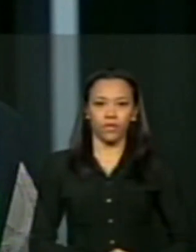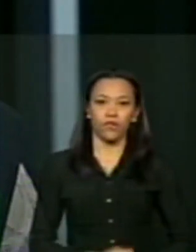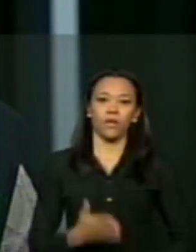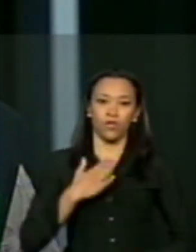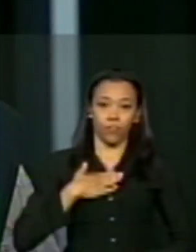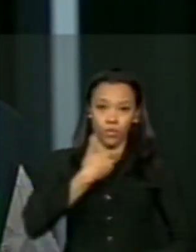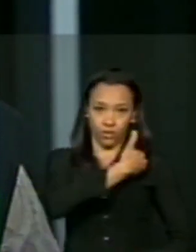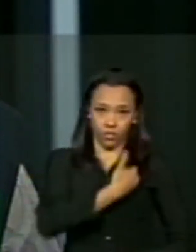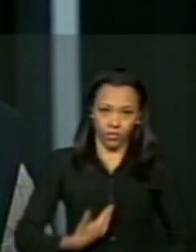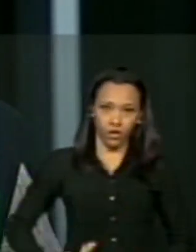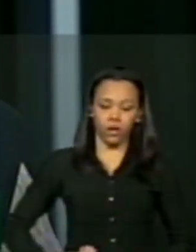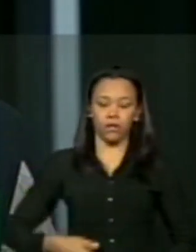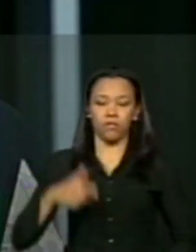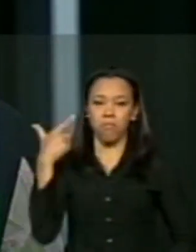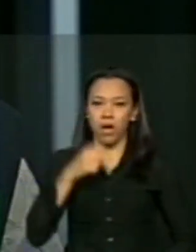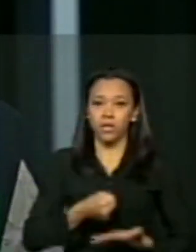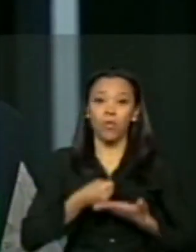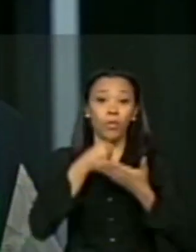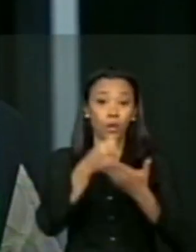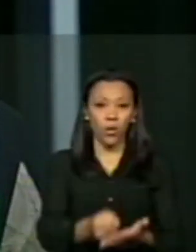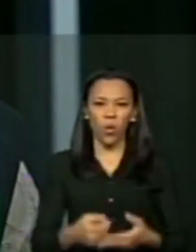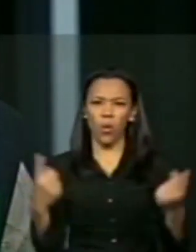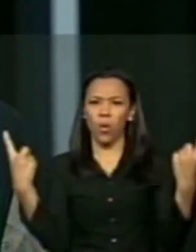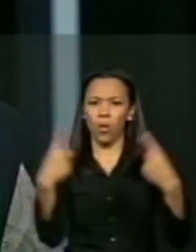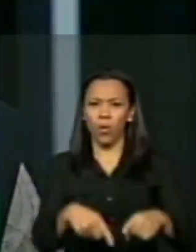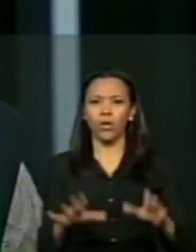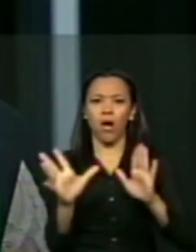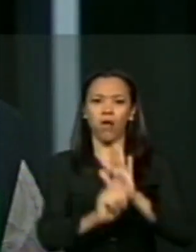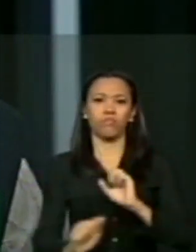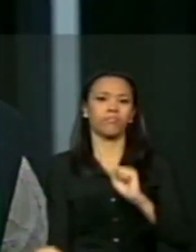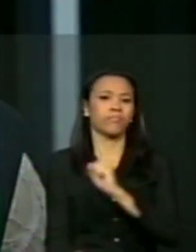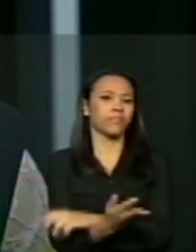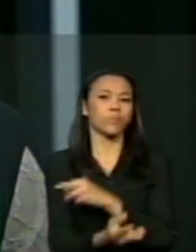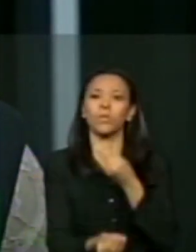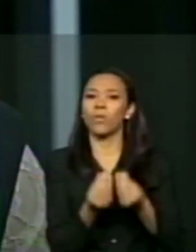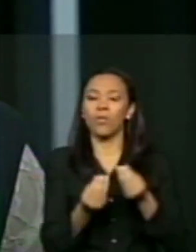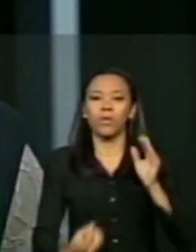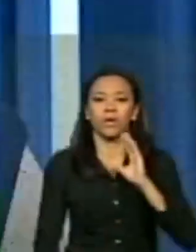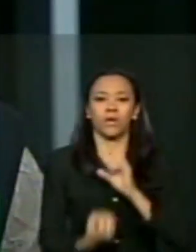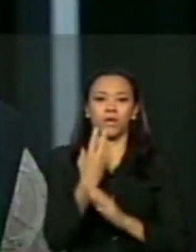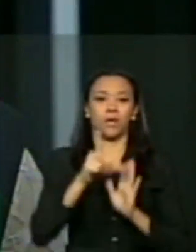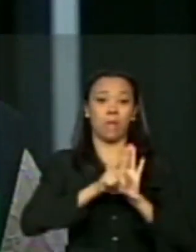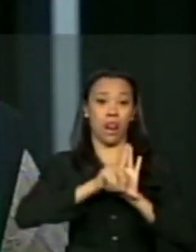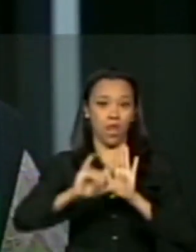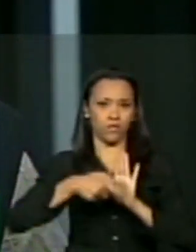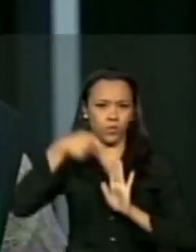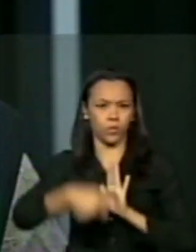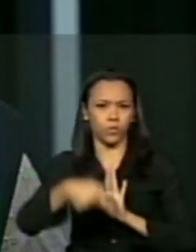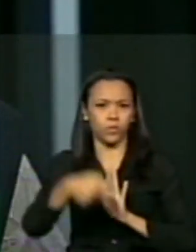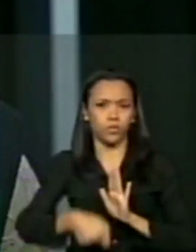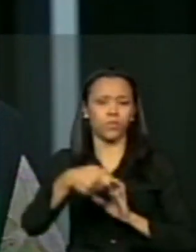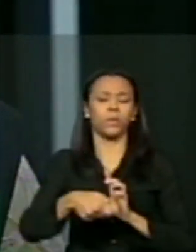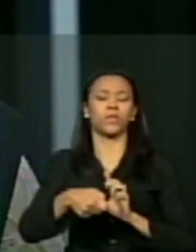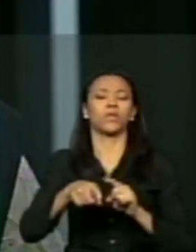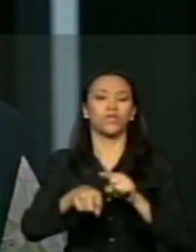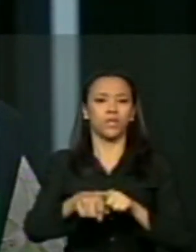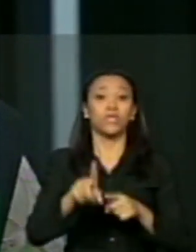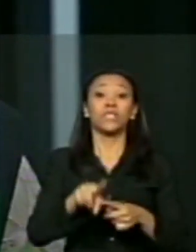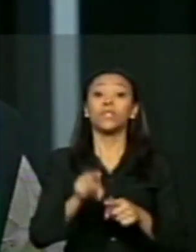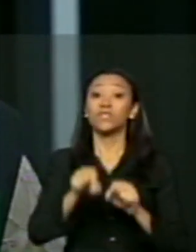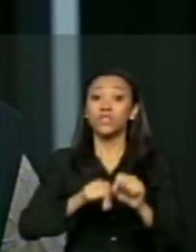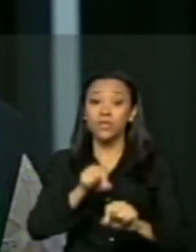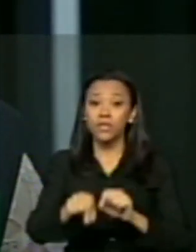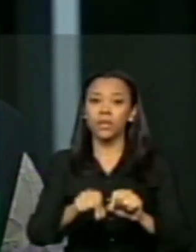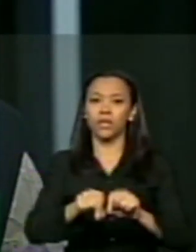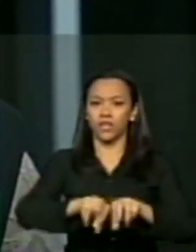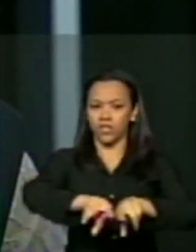mais apoiou o combate à corrupção por meio da criação de leis mais severas pela ação incisiv e livre de amarras